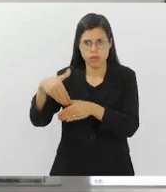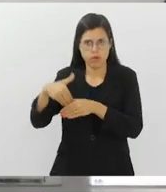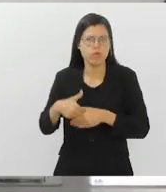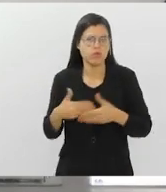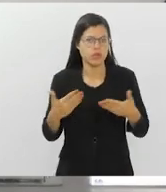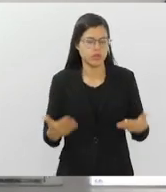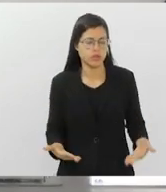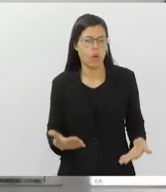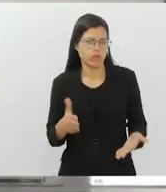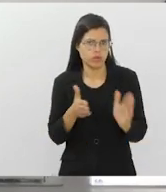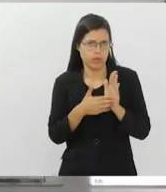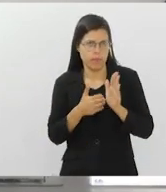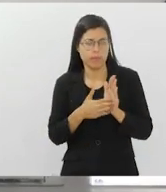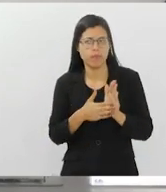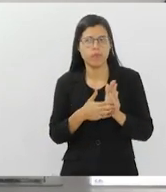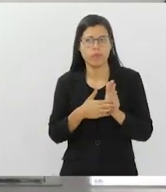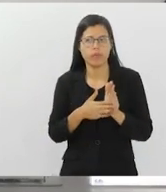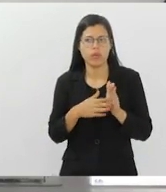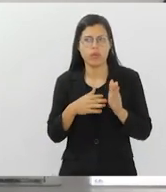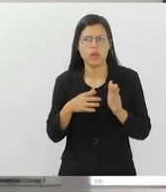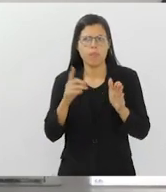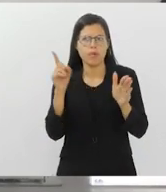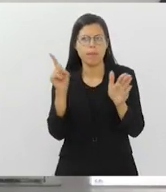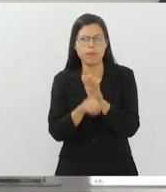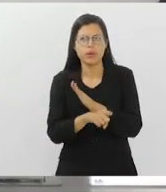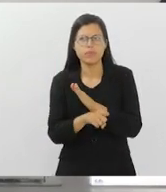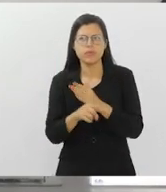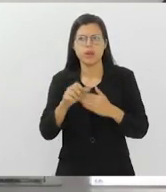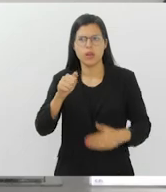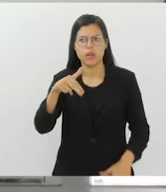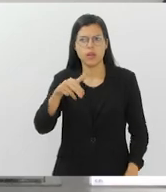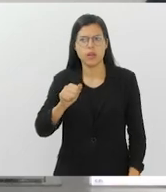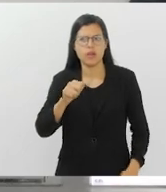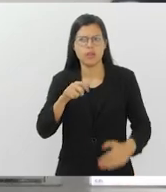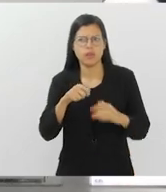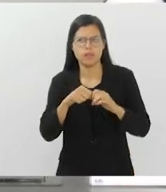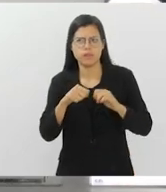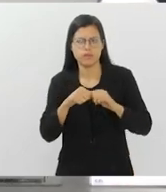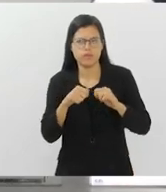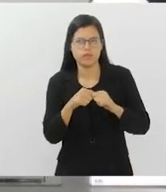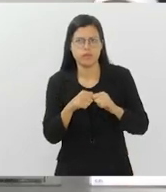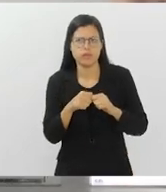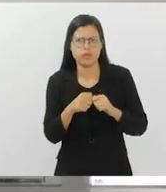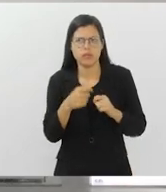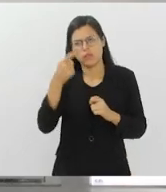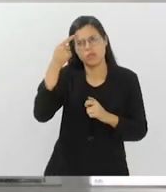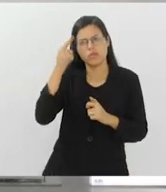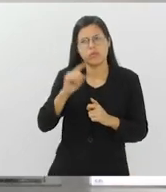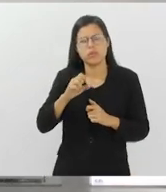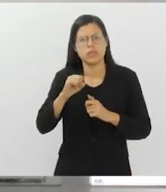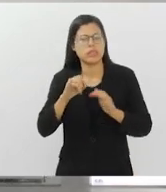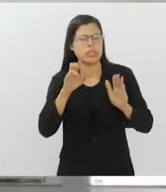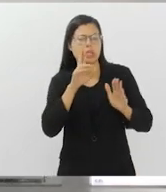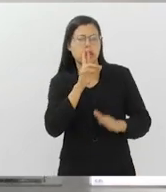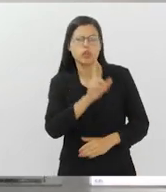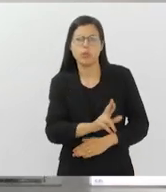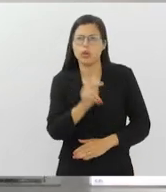a minha pergunta foi uma que a Ana Carolina fez, eu não sei se foi respondida.